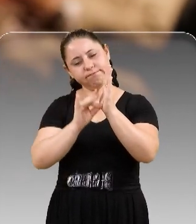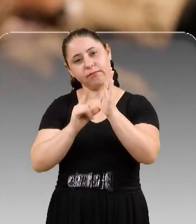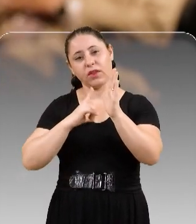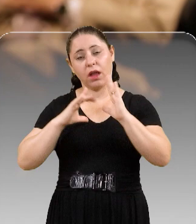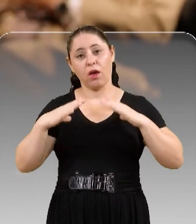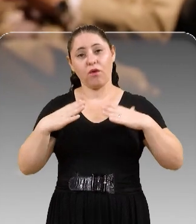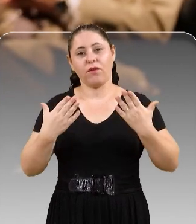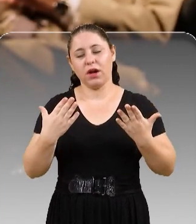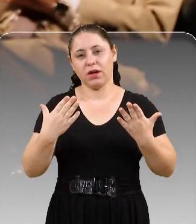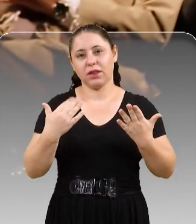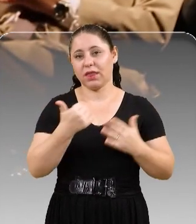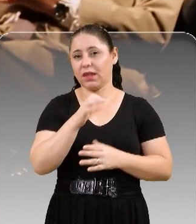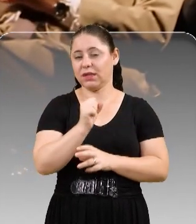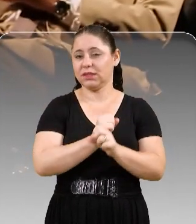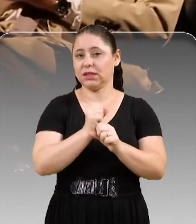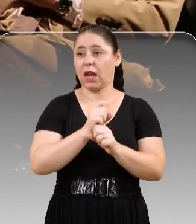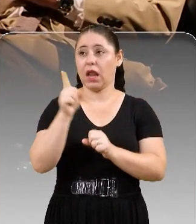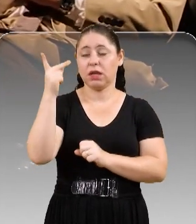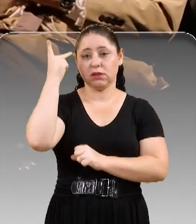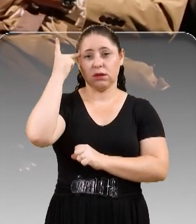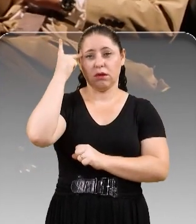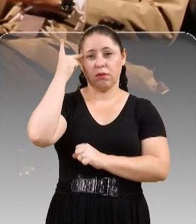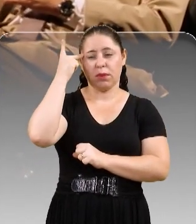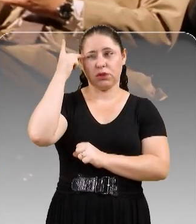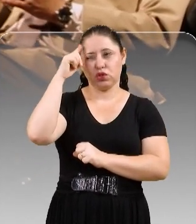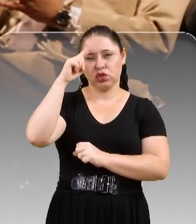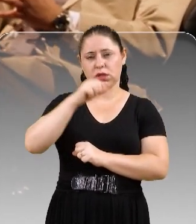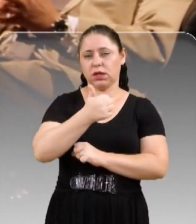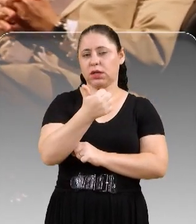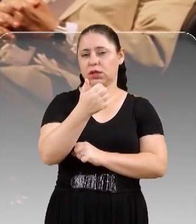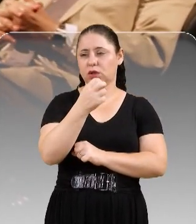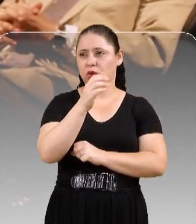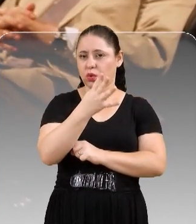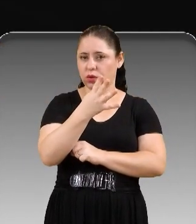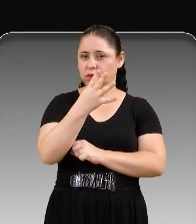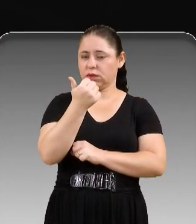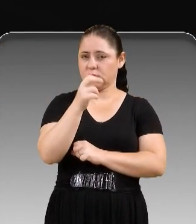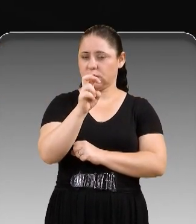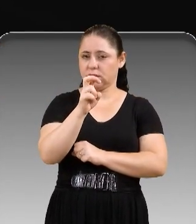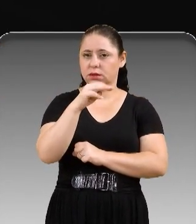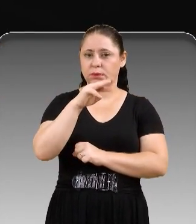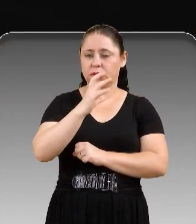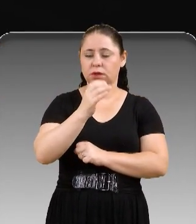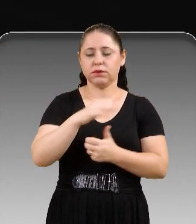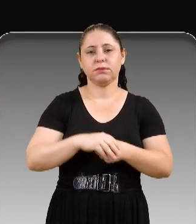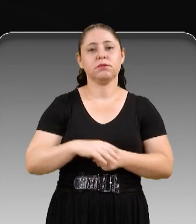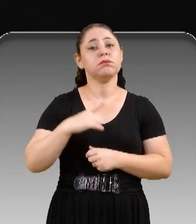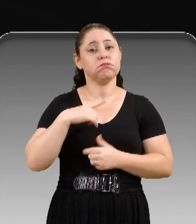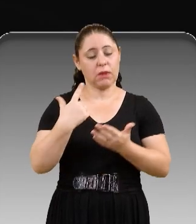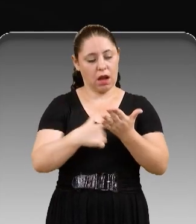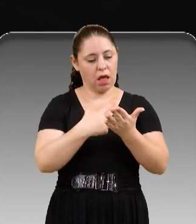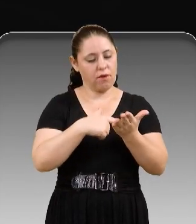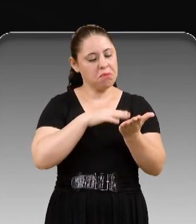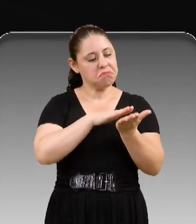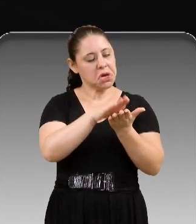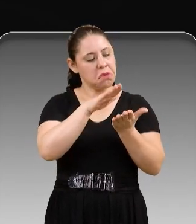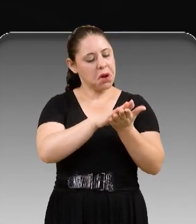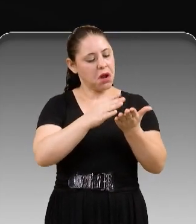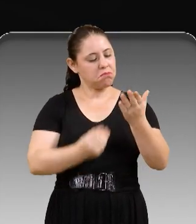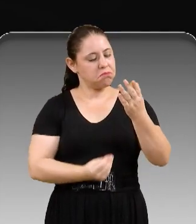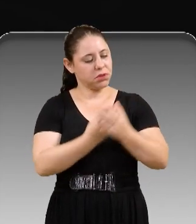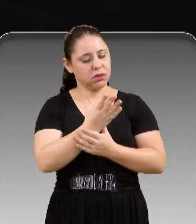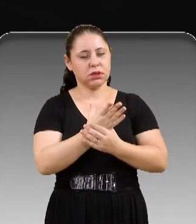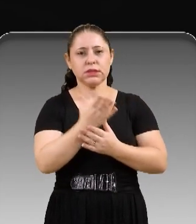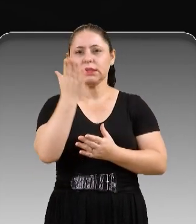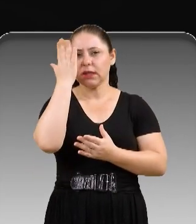haver uma comemoração agora, né, desses 10 anos lá em São Paulo, nos próximos dias 14 e 15 de março. E o senhor também tem livros publicados, e